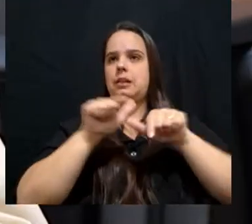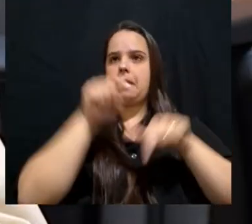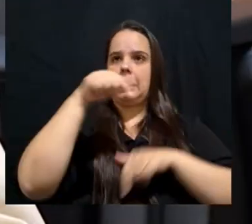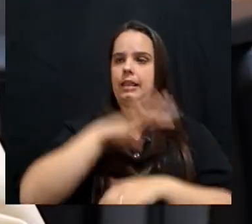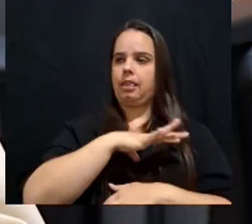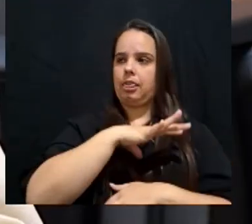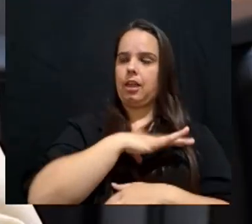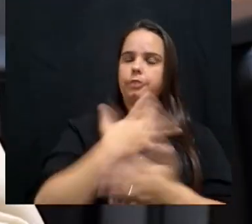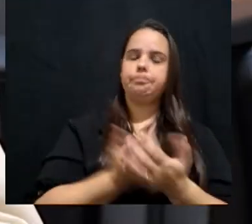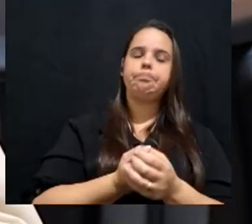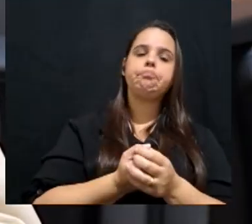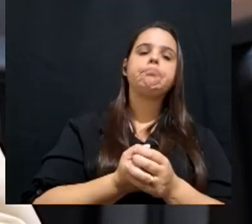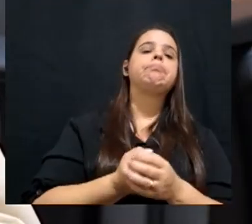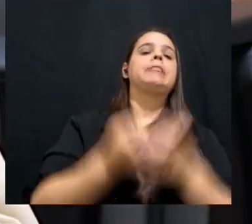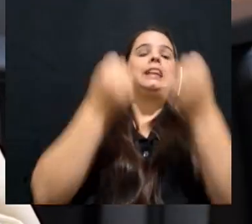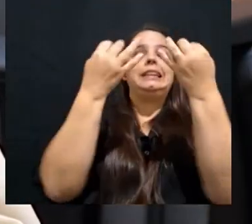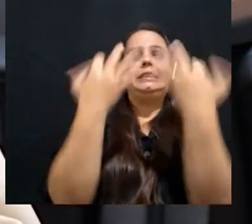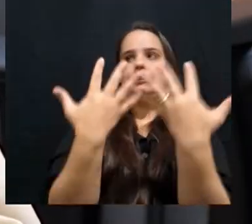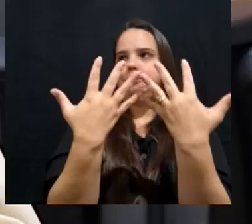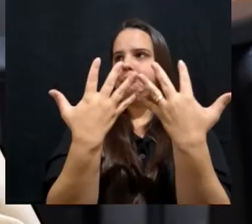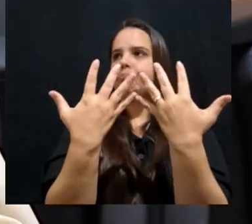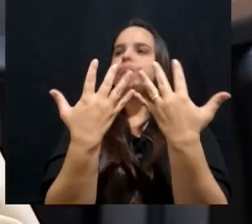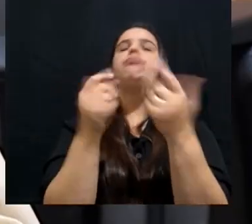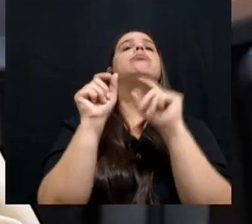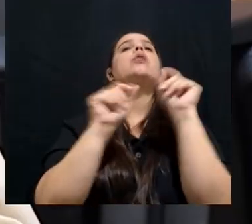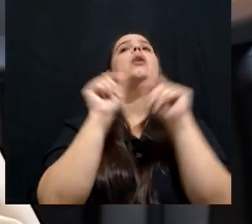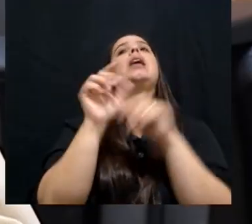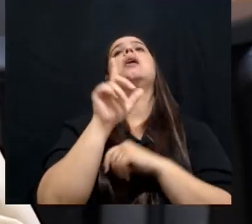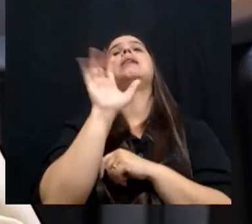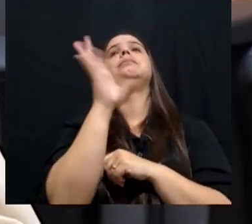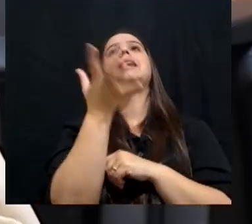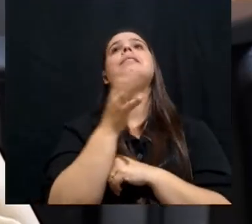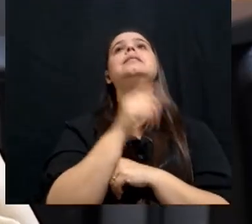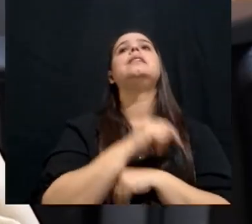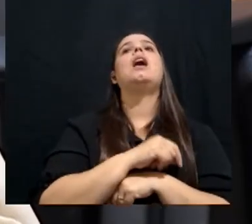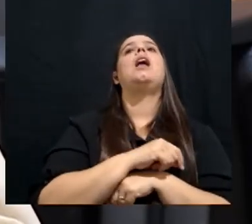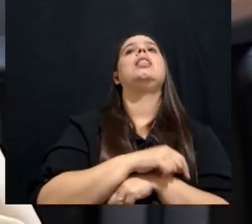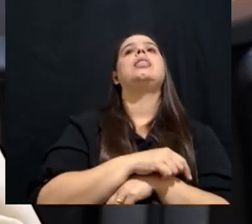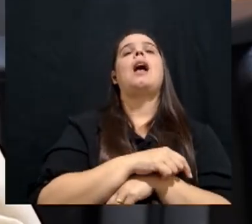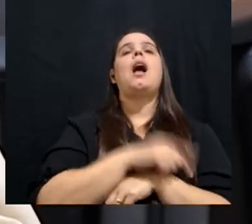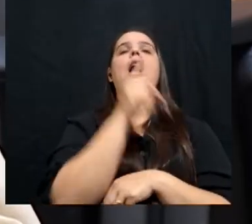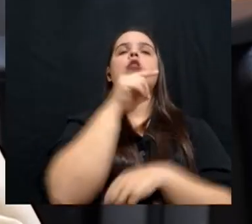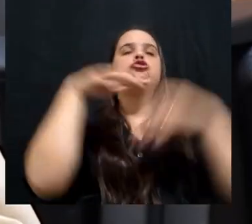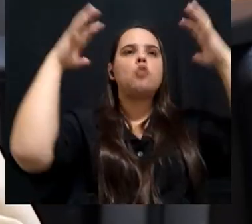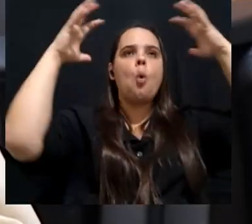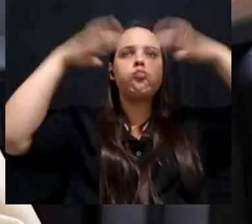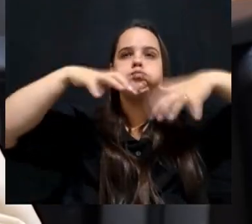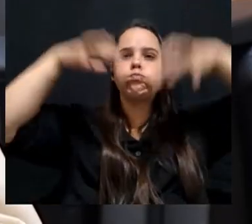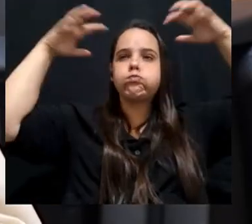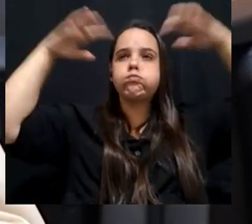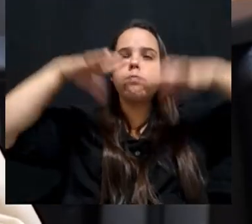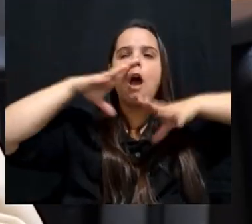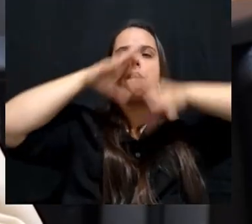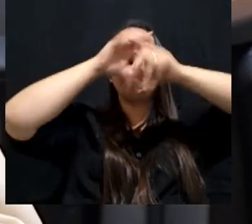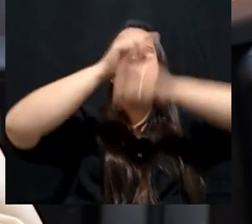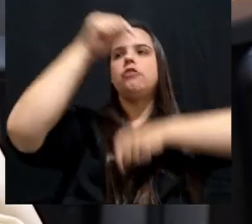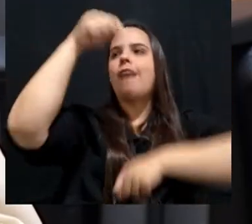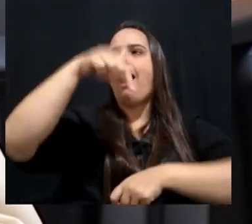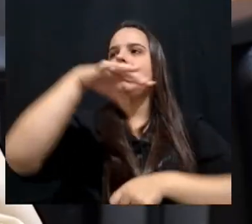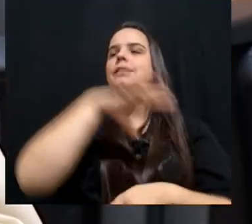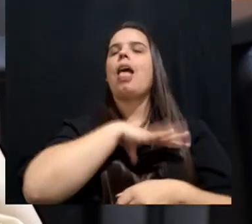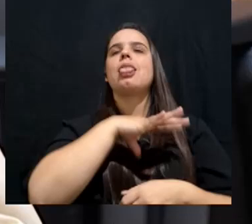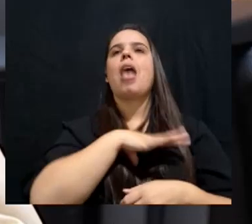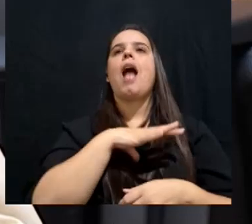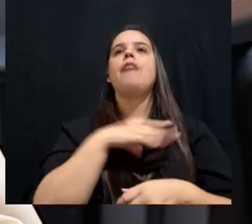comissão anti-enchente é porque cada chuva mais forte aqui na cidade, infelizmente, nós temos aí vidas, né,